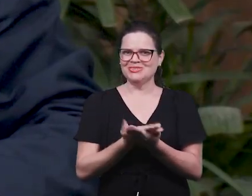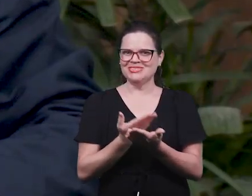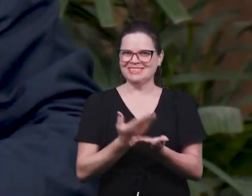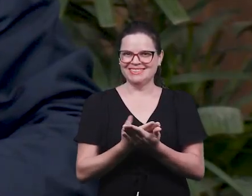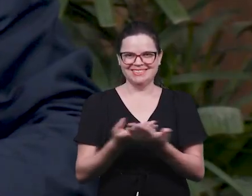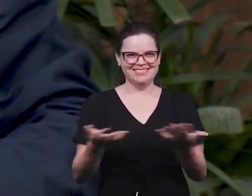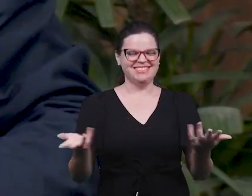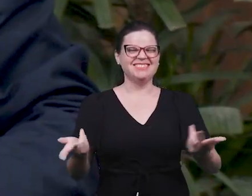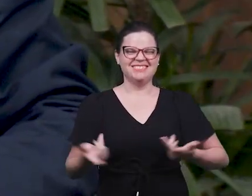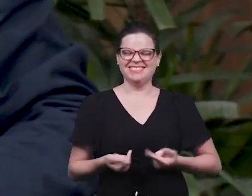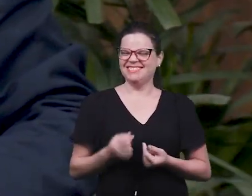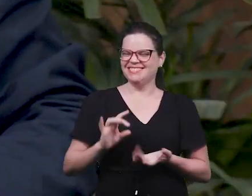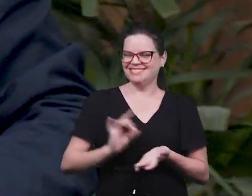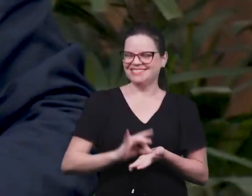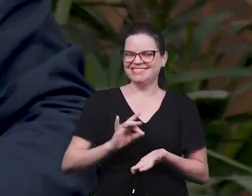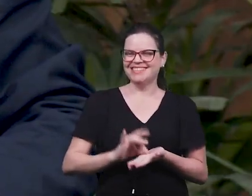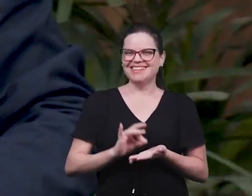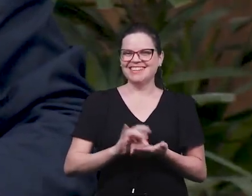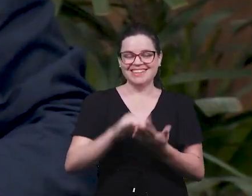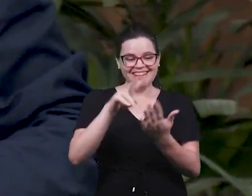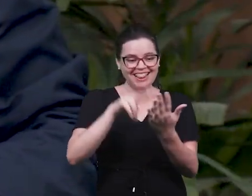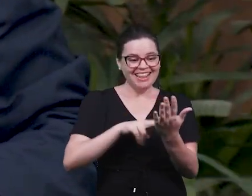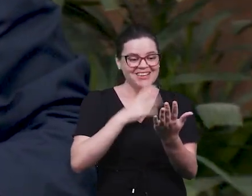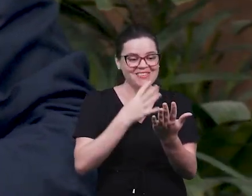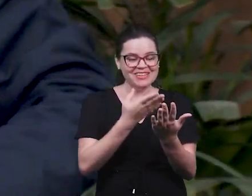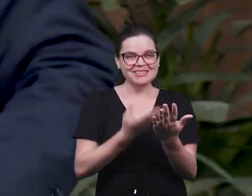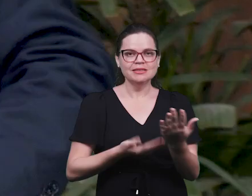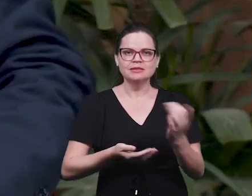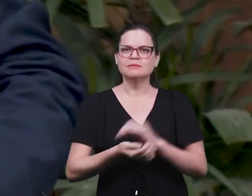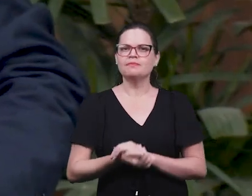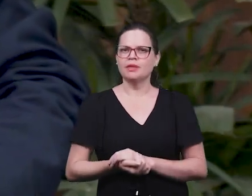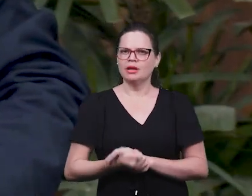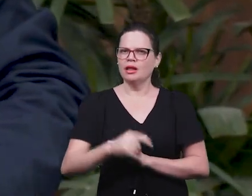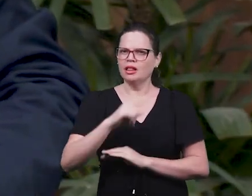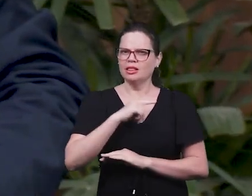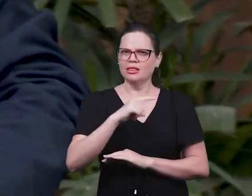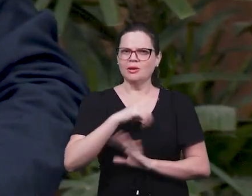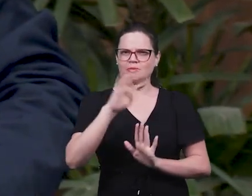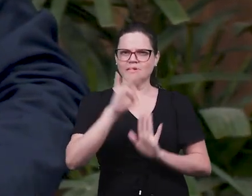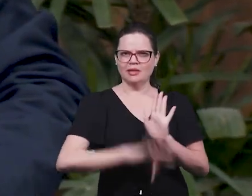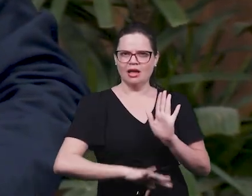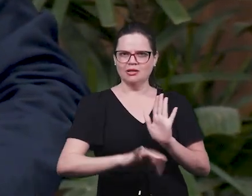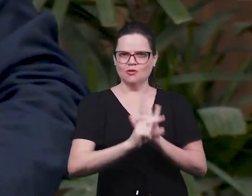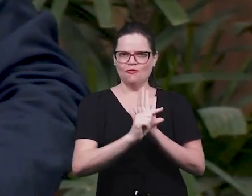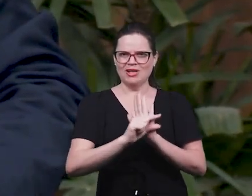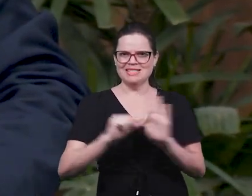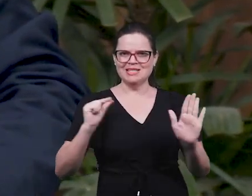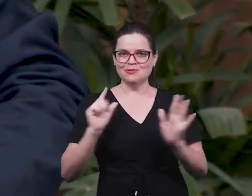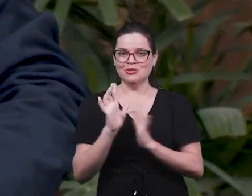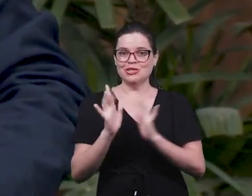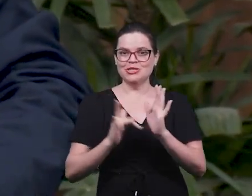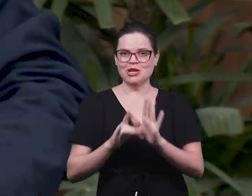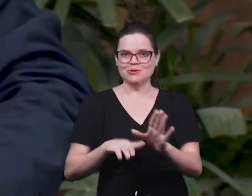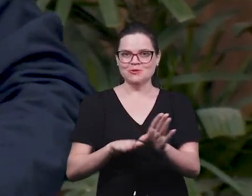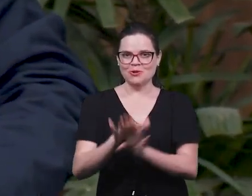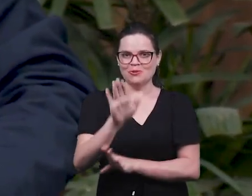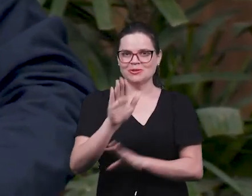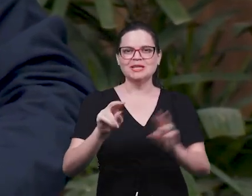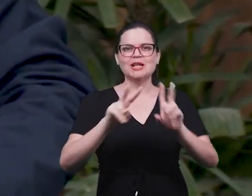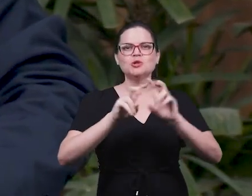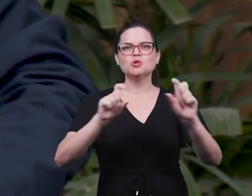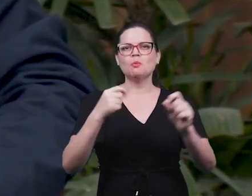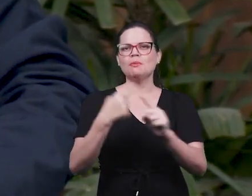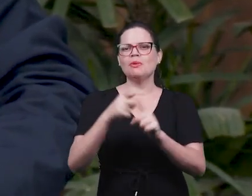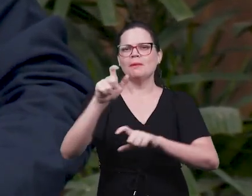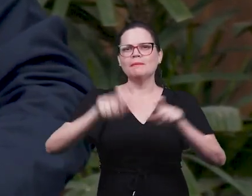isso? Maravilhoso. É verdade. Conhecer a Palavra de Deus. Aliás, tem uma passagem que o Senhor Jesus fala dos erros,